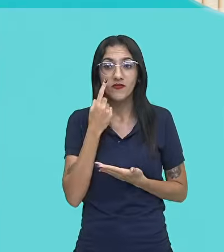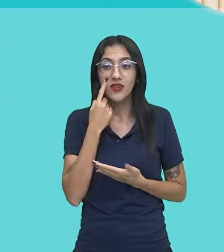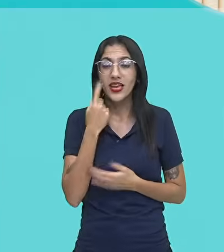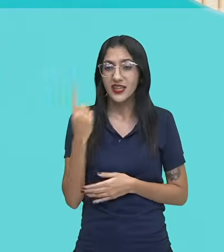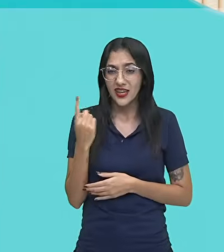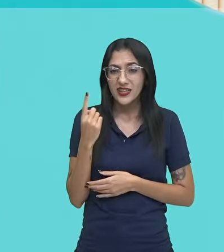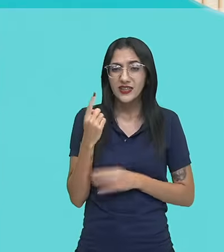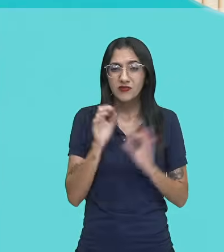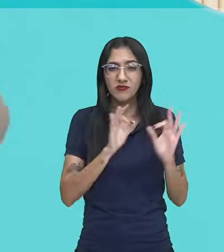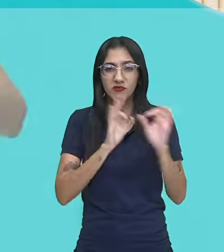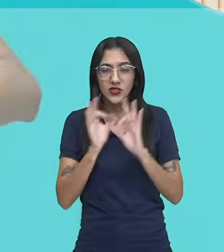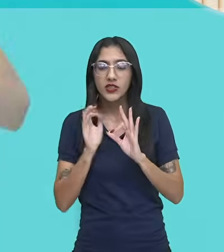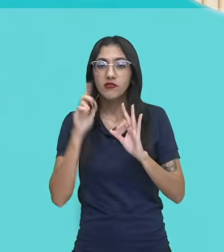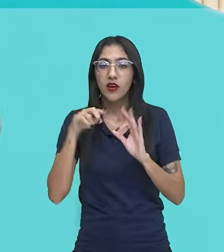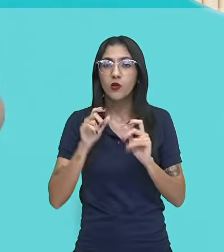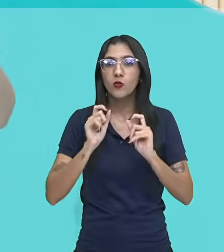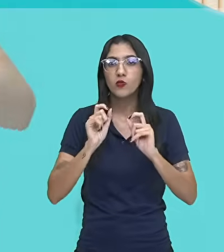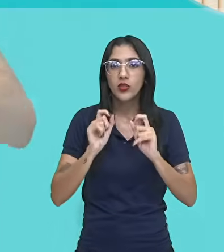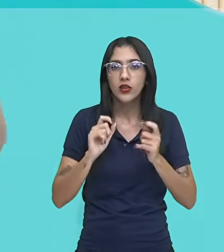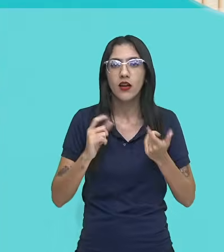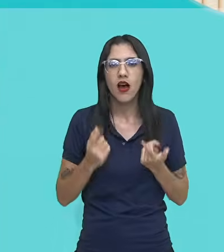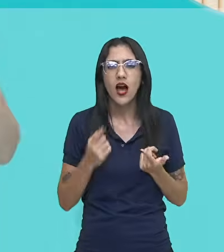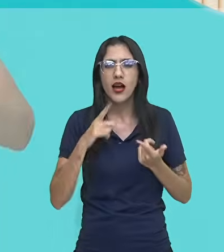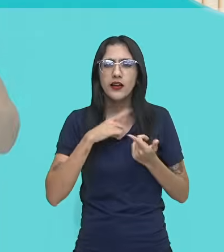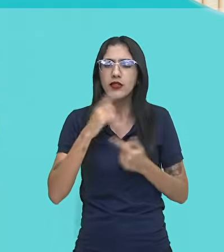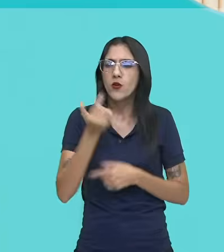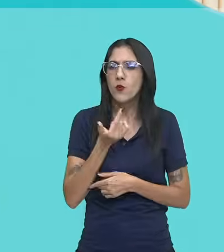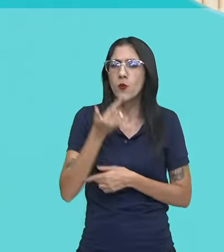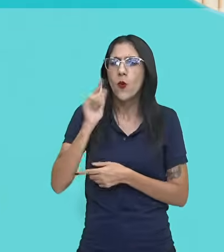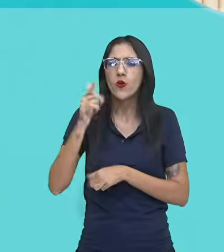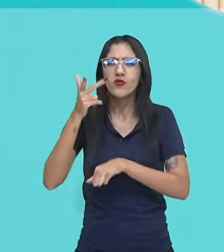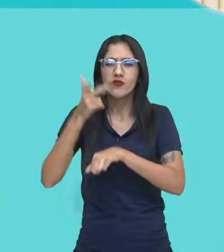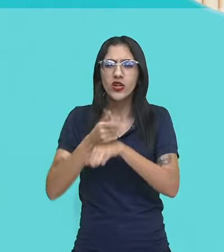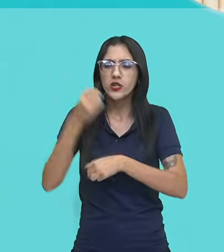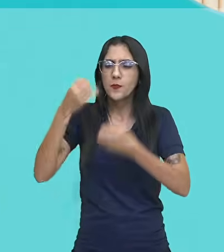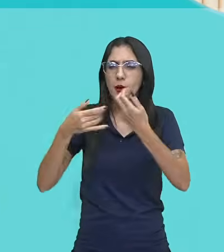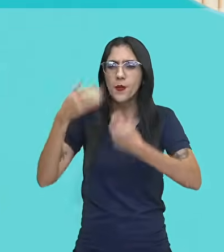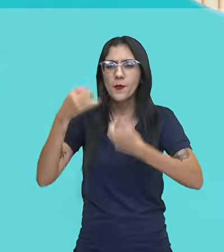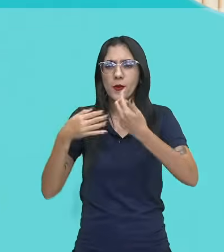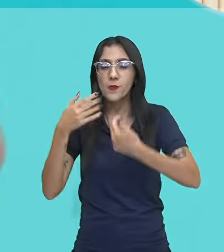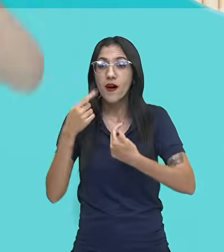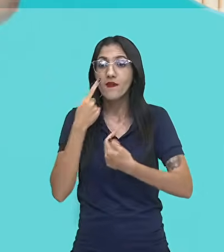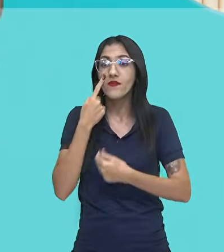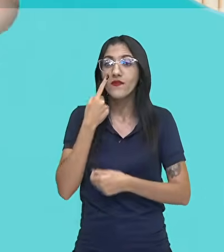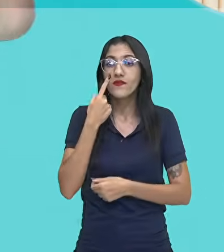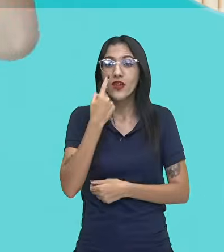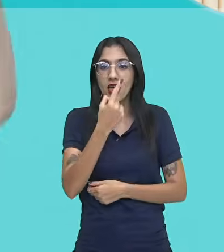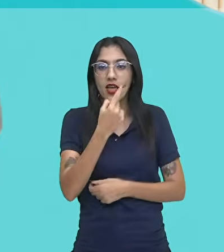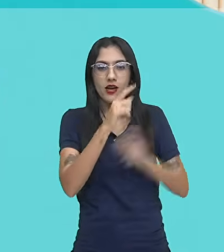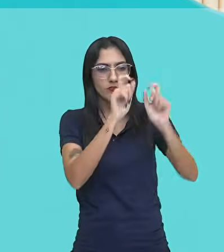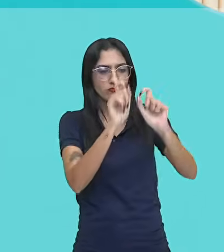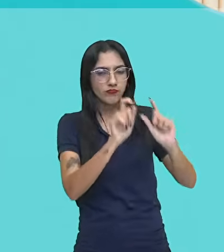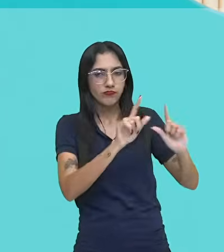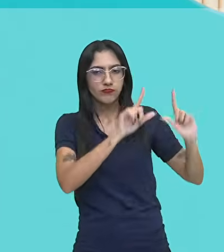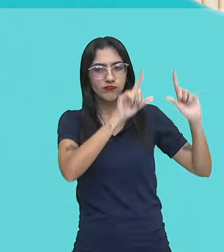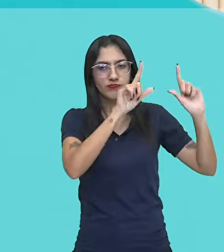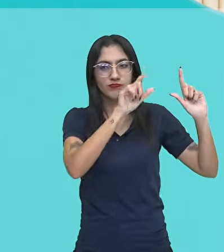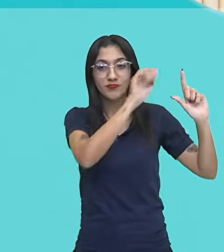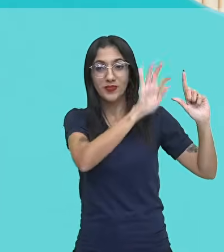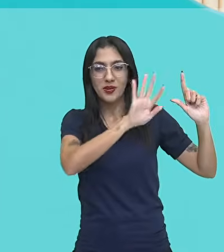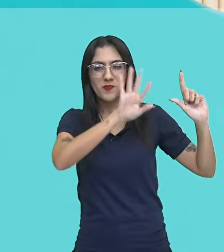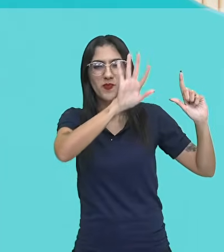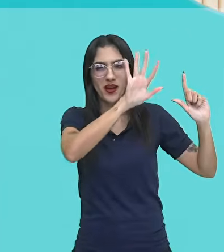vídeo especificamente, ela fala assim, tem um outro vídeo aqui falando a respeito disso, acessa o link. Aí aparece o outro